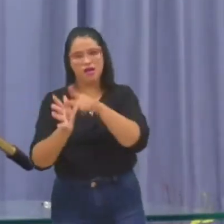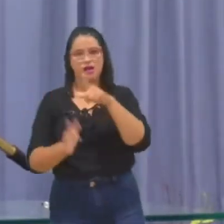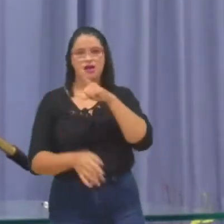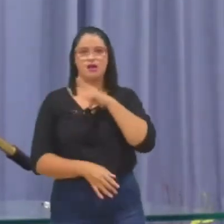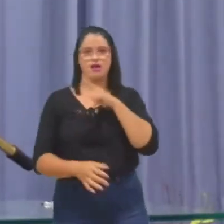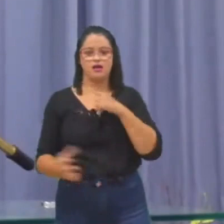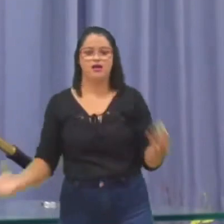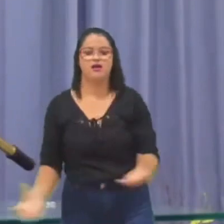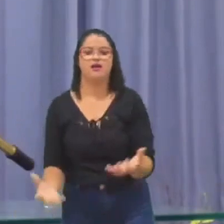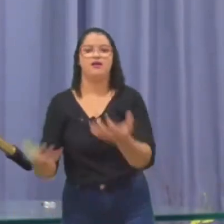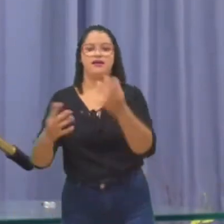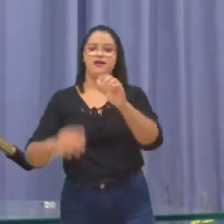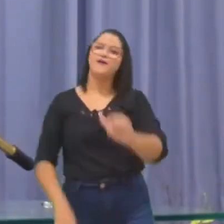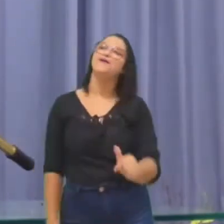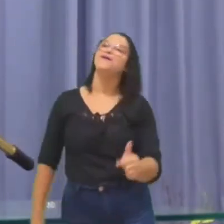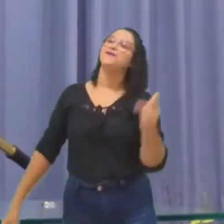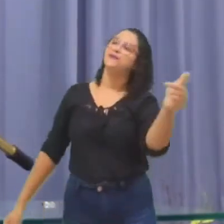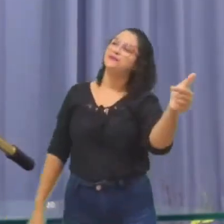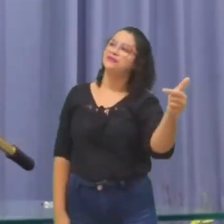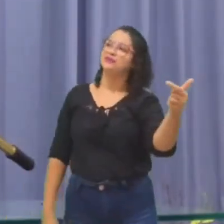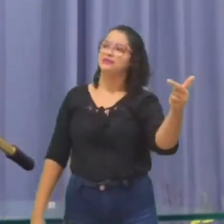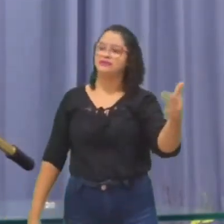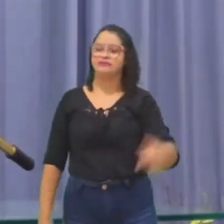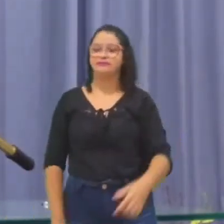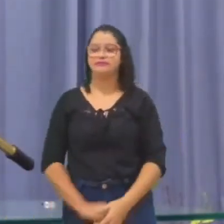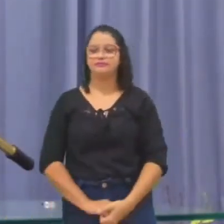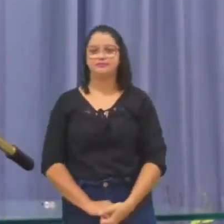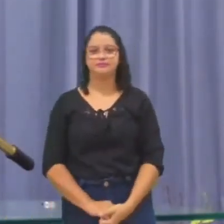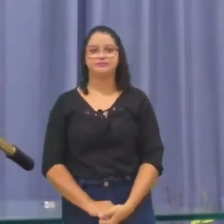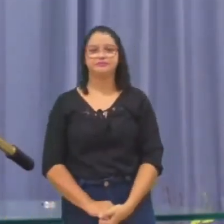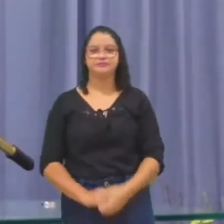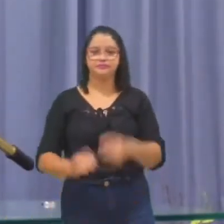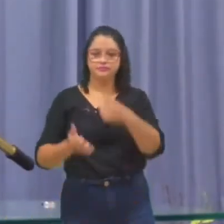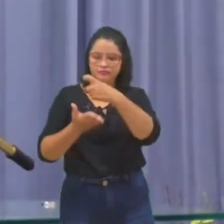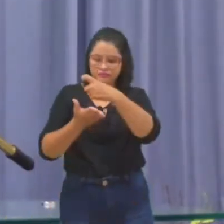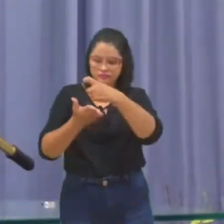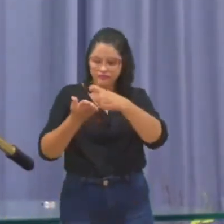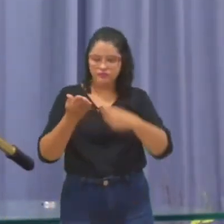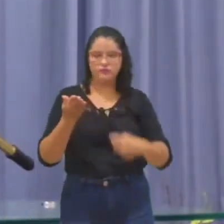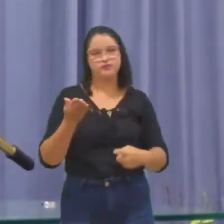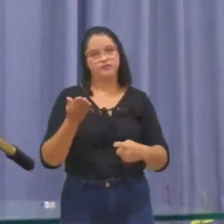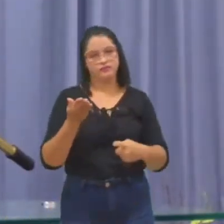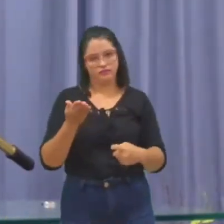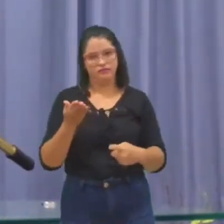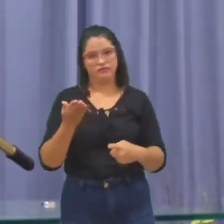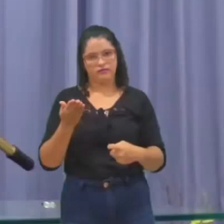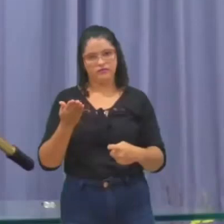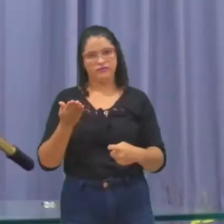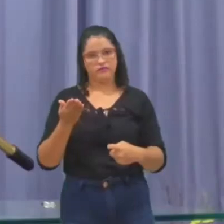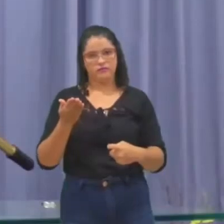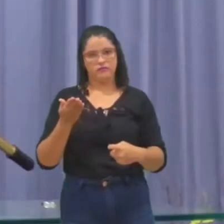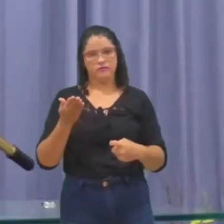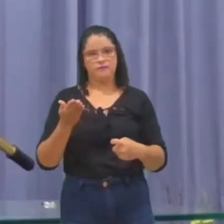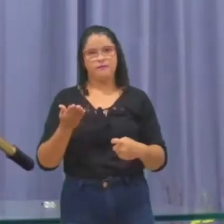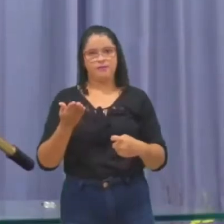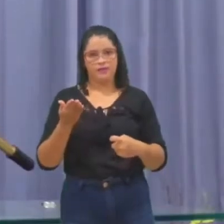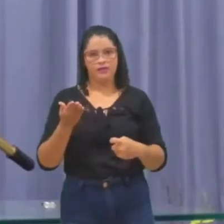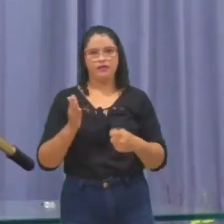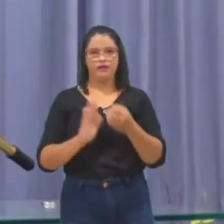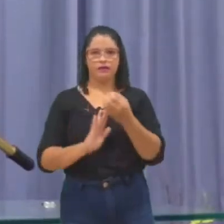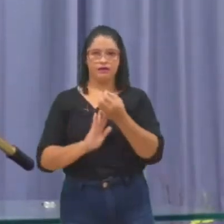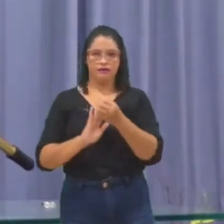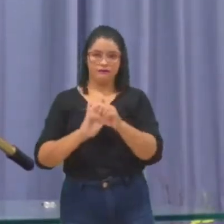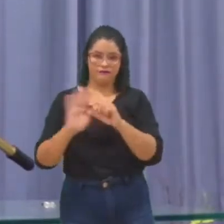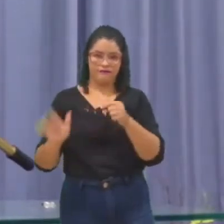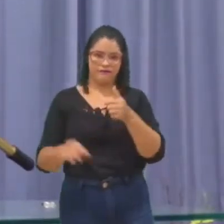bom ânimo é outra, ou foi outra. O texto diz no verso 24 e no verso 30,